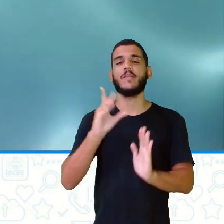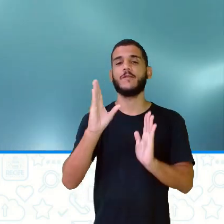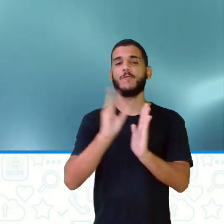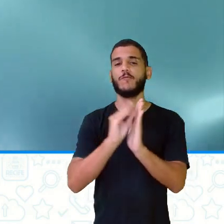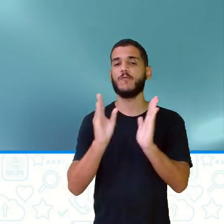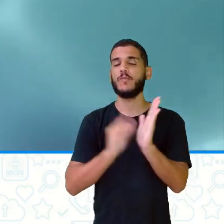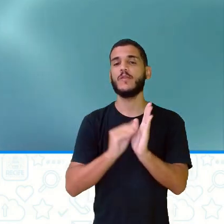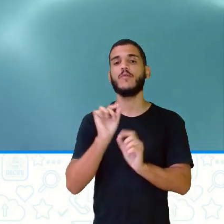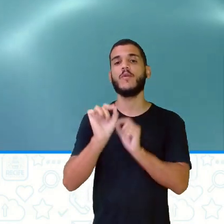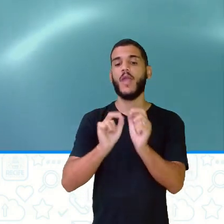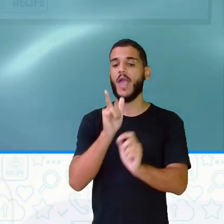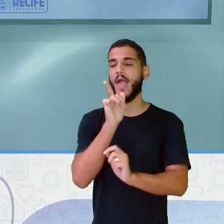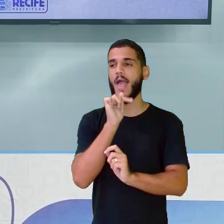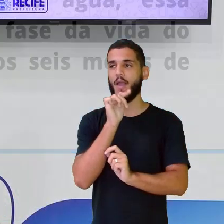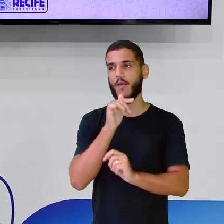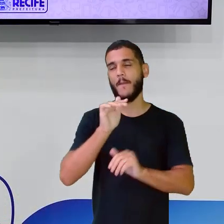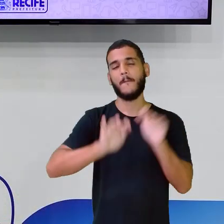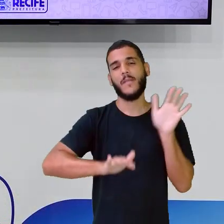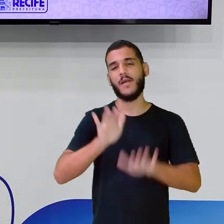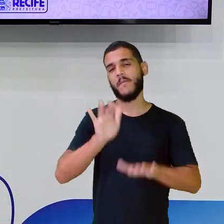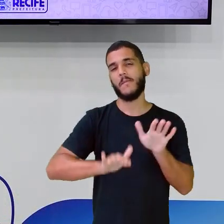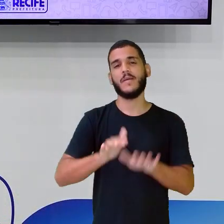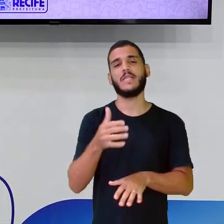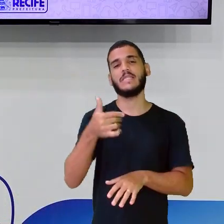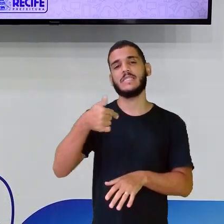composto por água. Aproximadamente